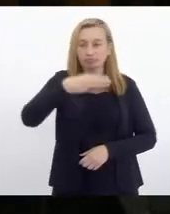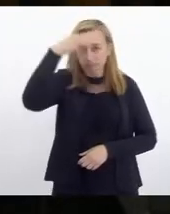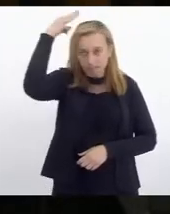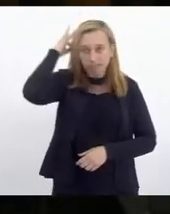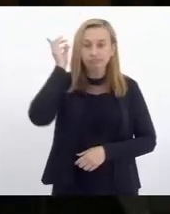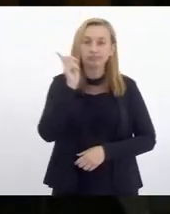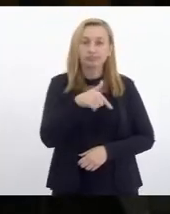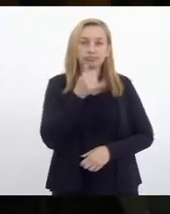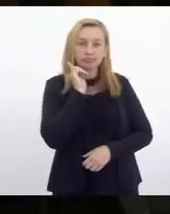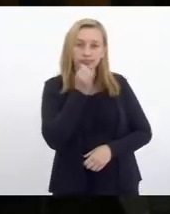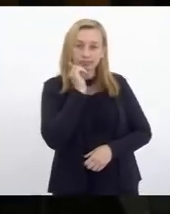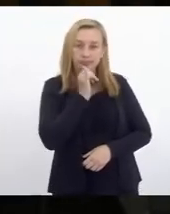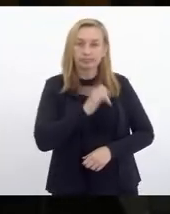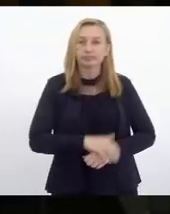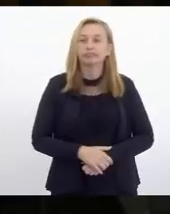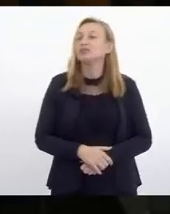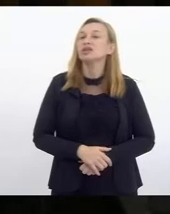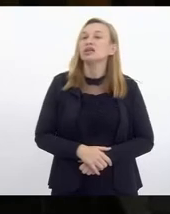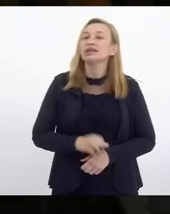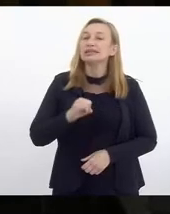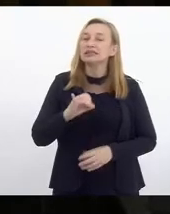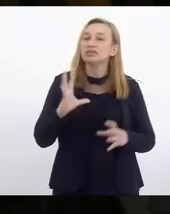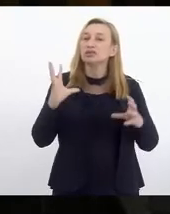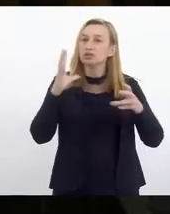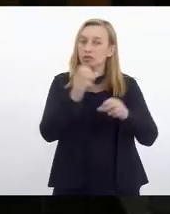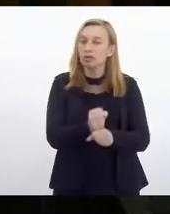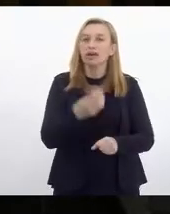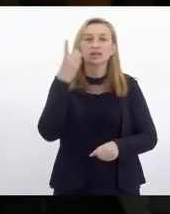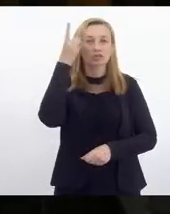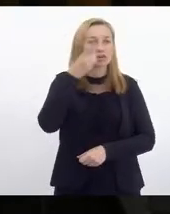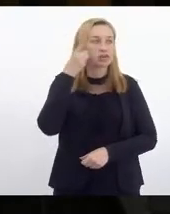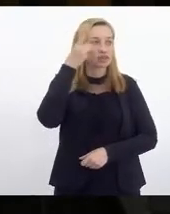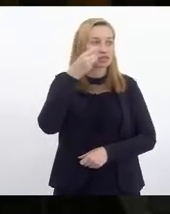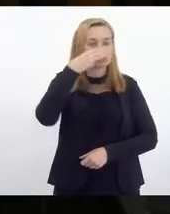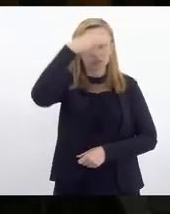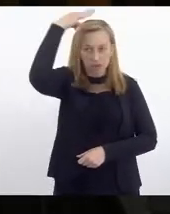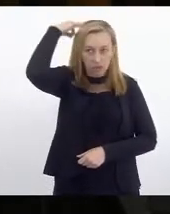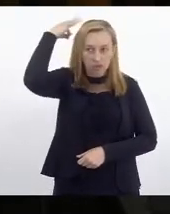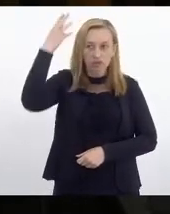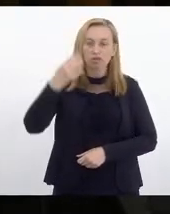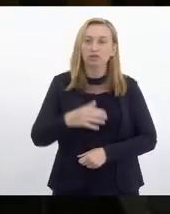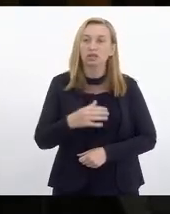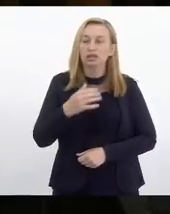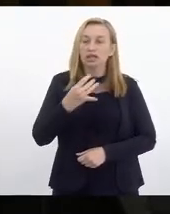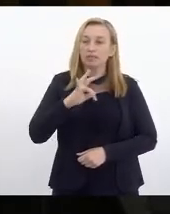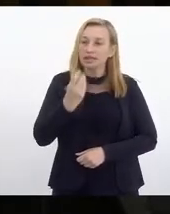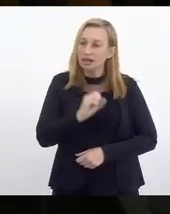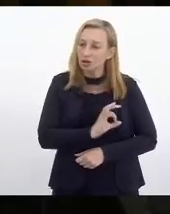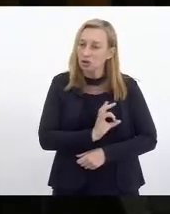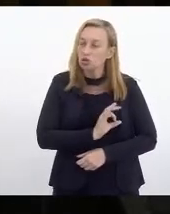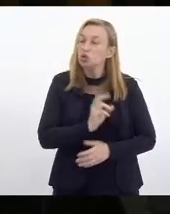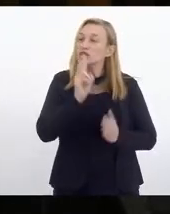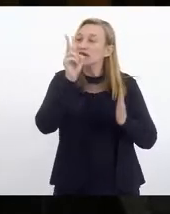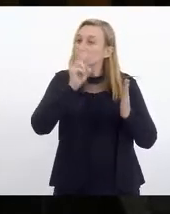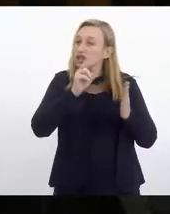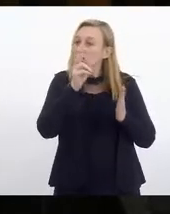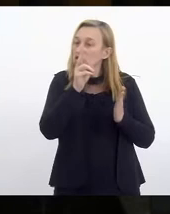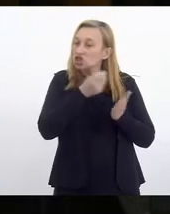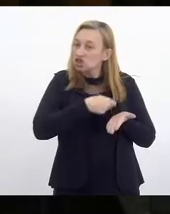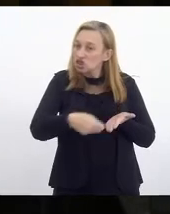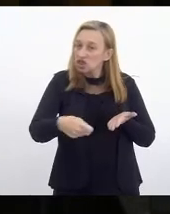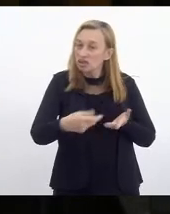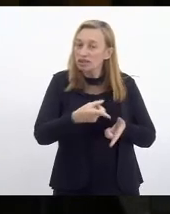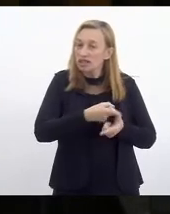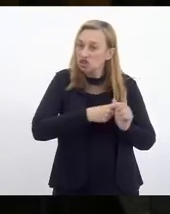relator. E que, se a gente somar, deputada Marta Rocha, o que está inscrito em dívida